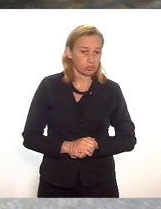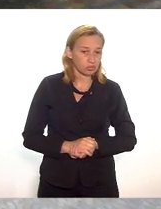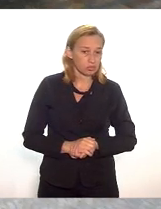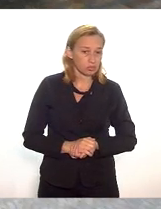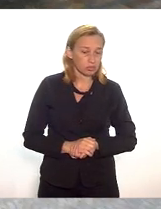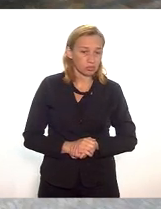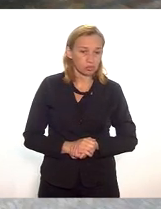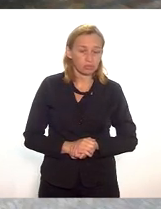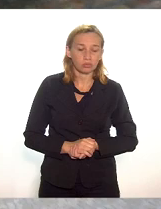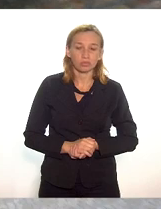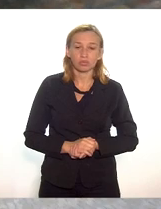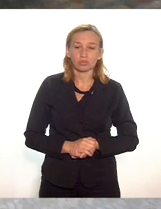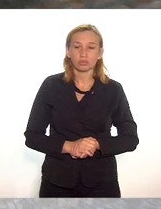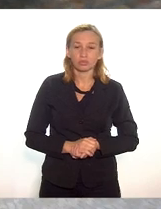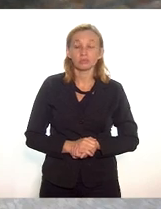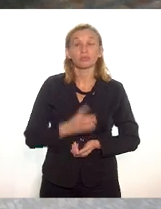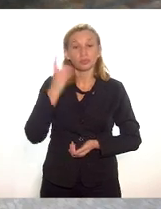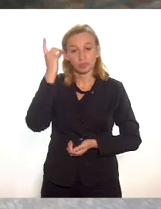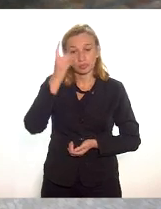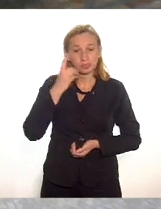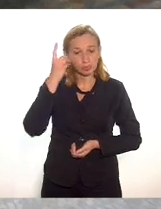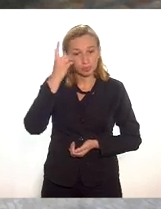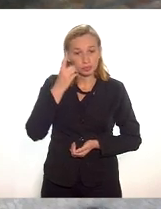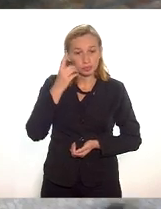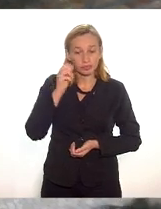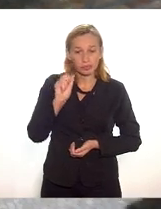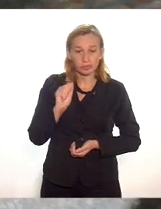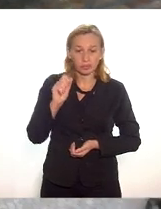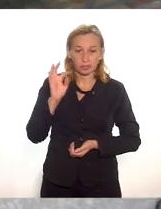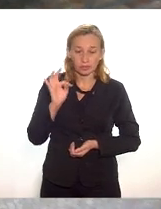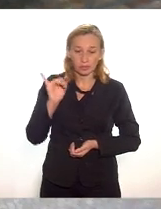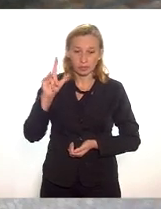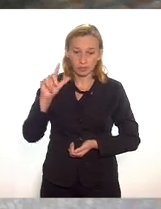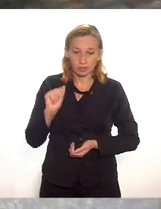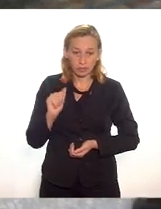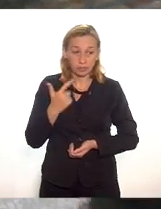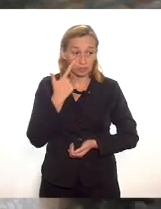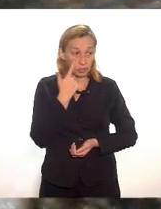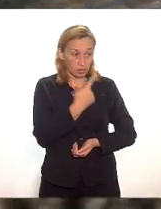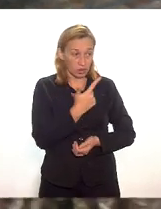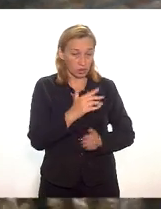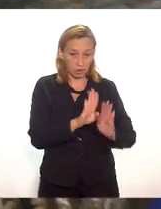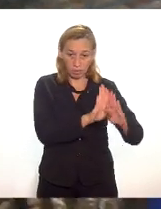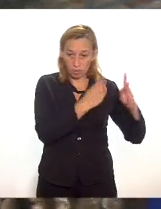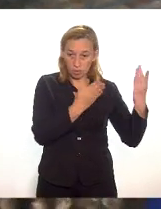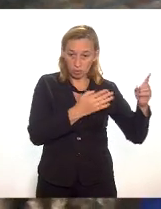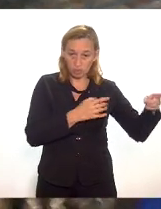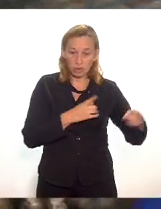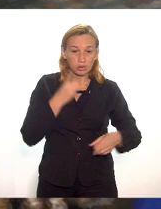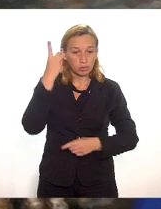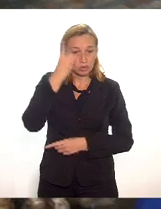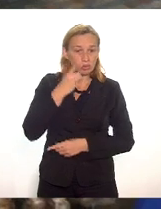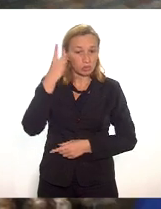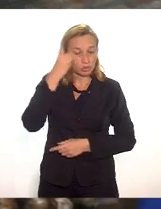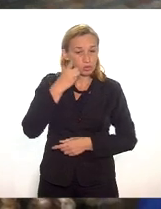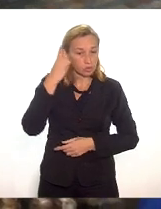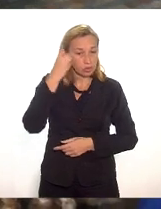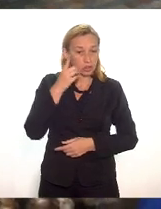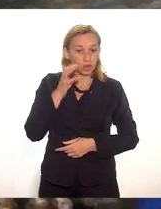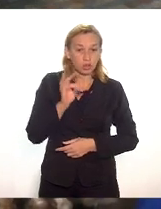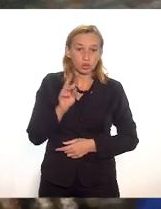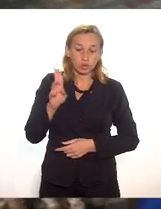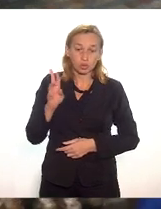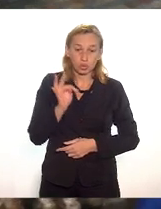um dos nossos decanos, deputado Átila Nunes. Estou vendo ali na porta o deputado